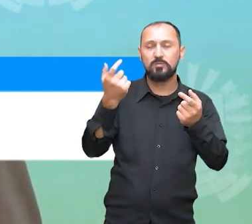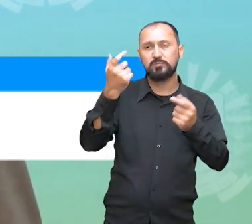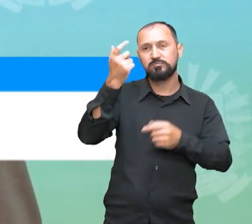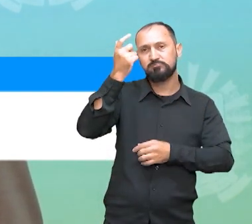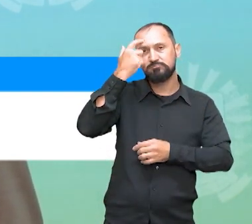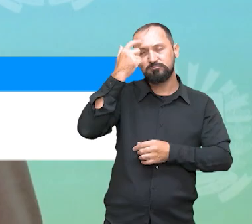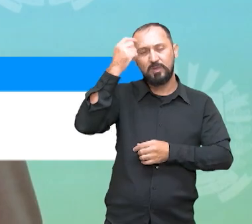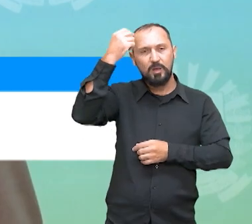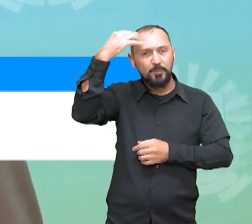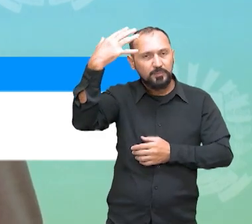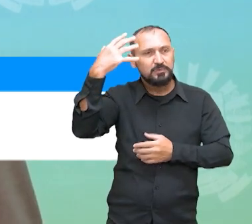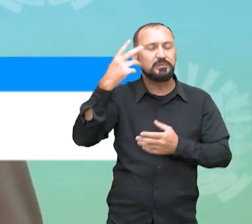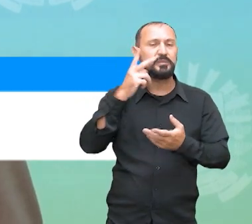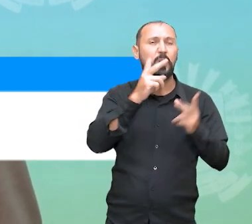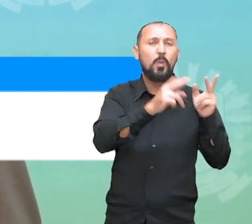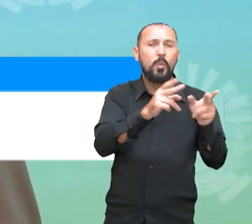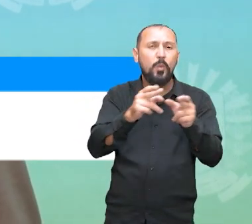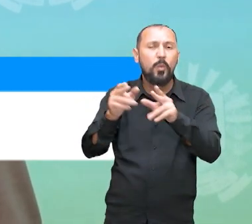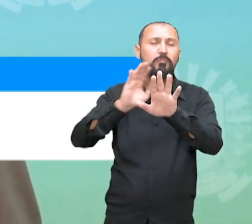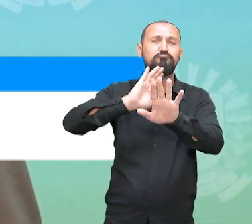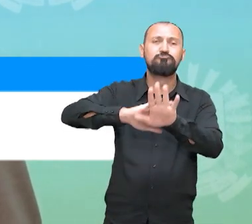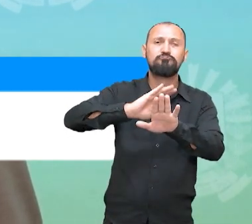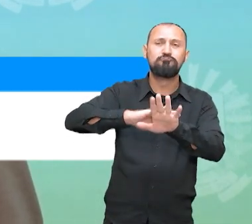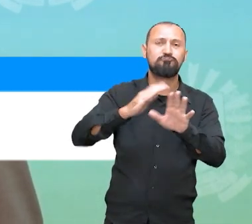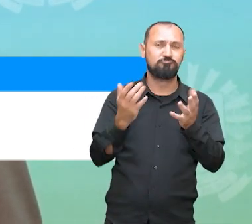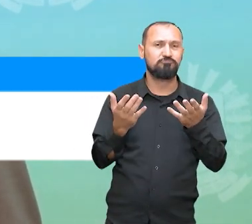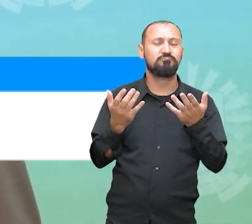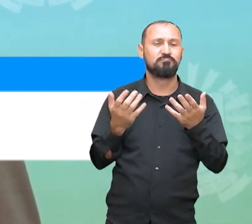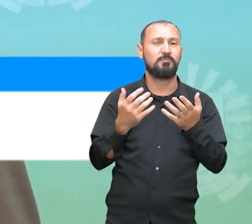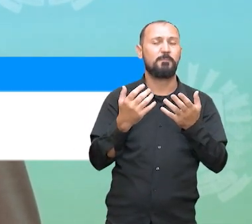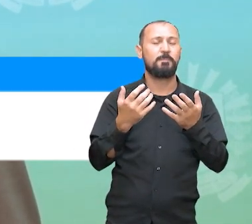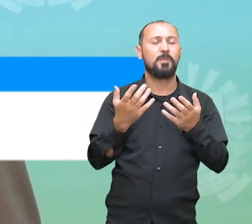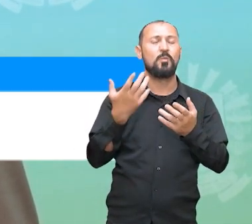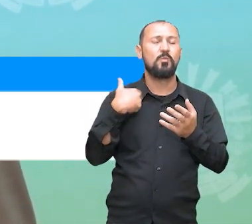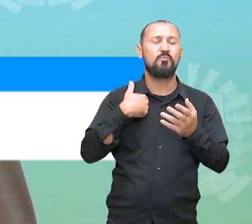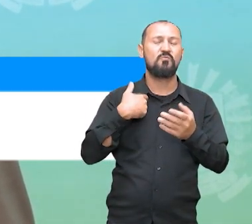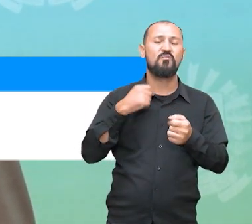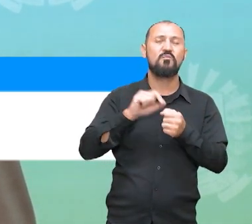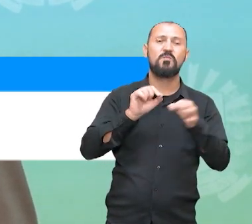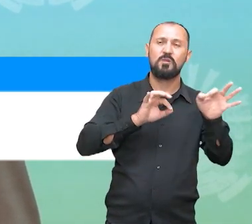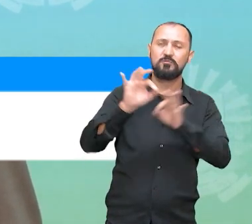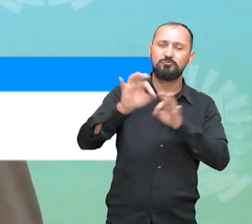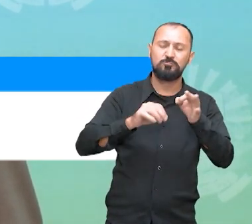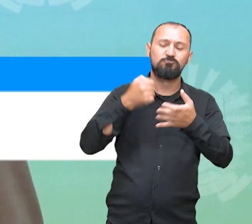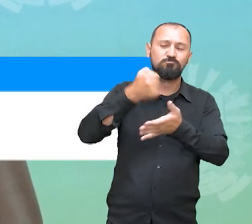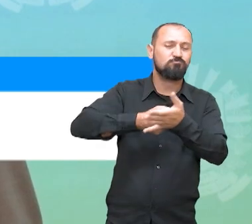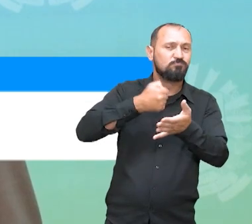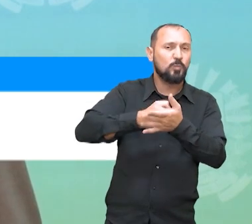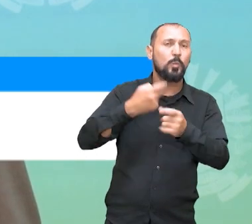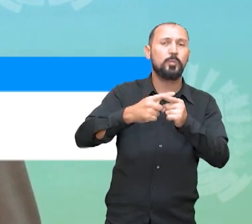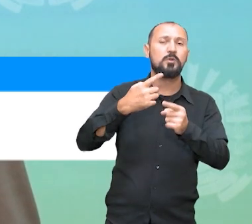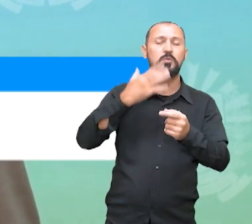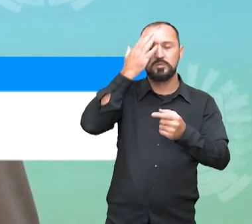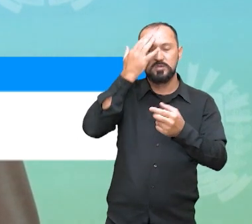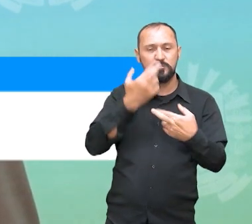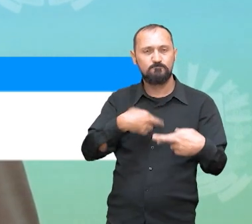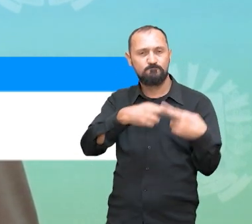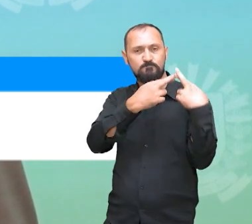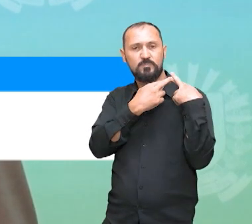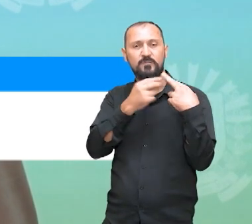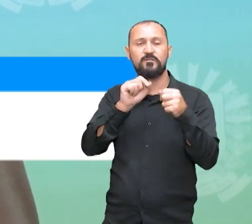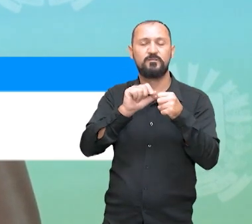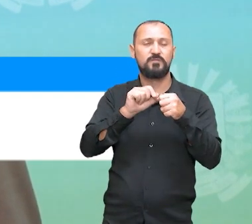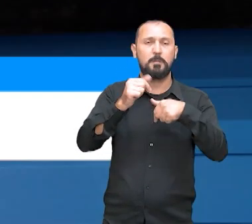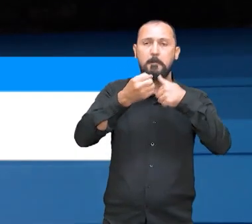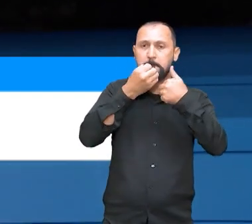as mesmas convicções ideológicas, então faço isso redobrado, porque eu sei que tenho a responsabilidade de fazer